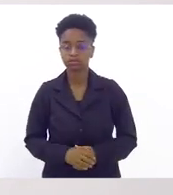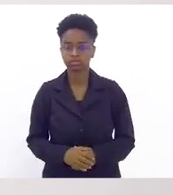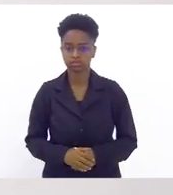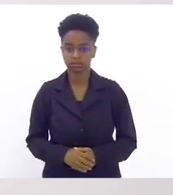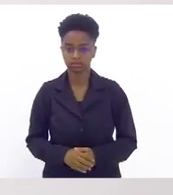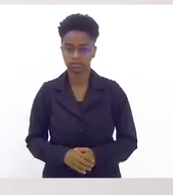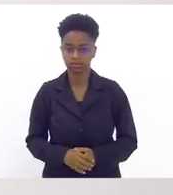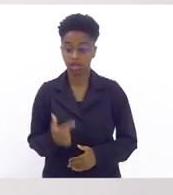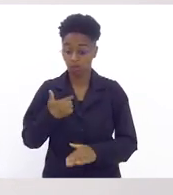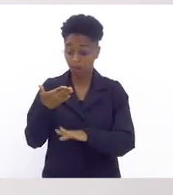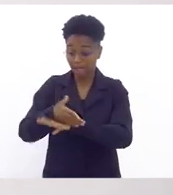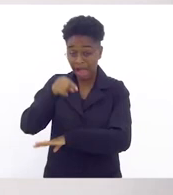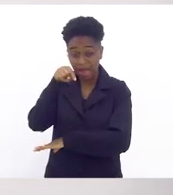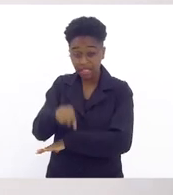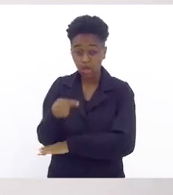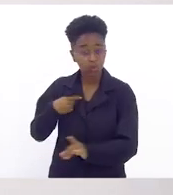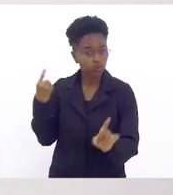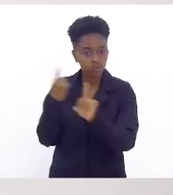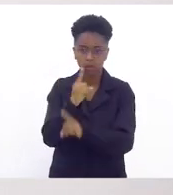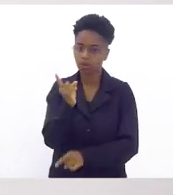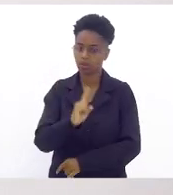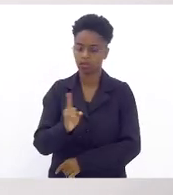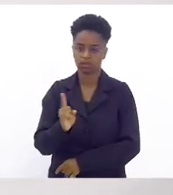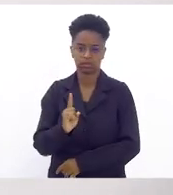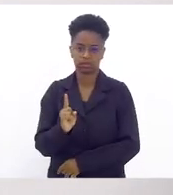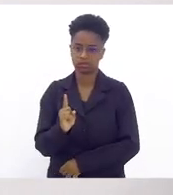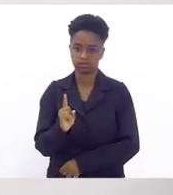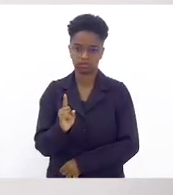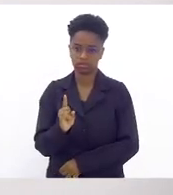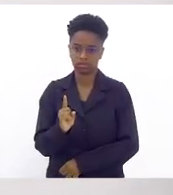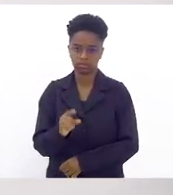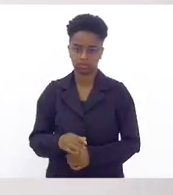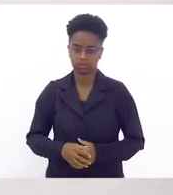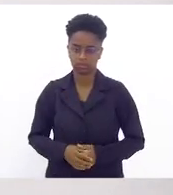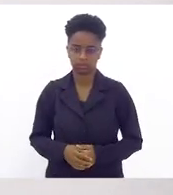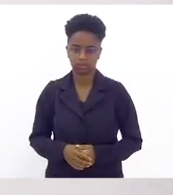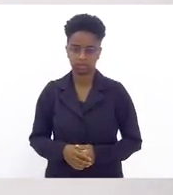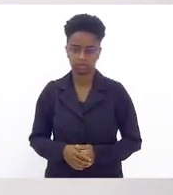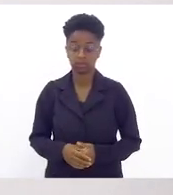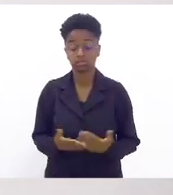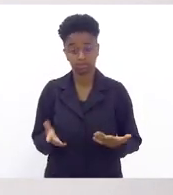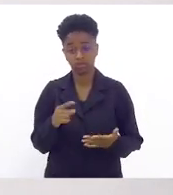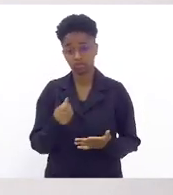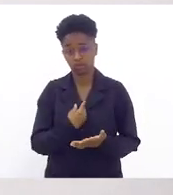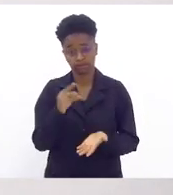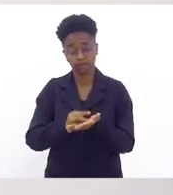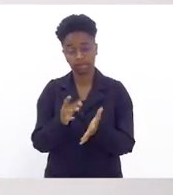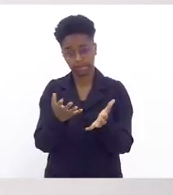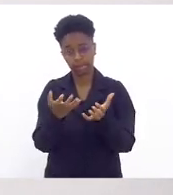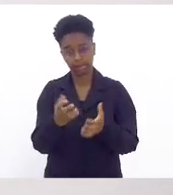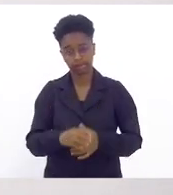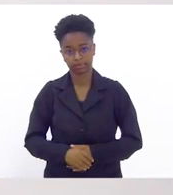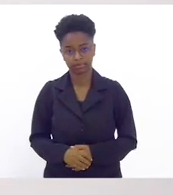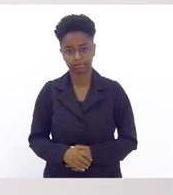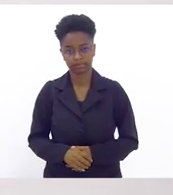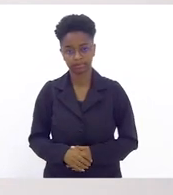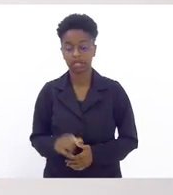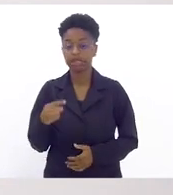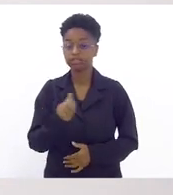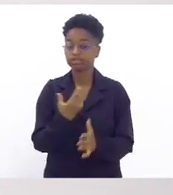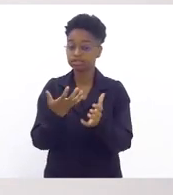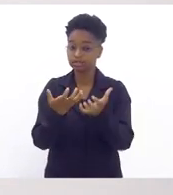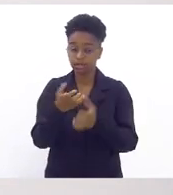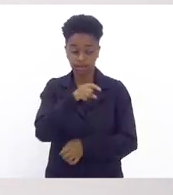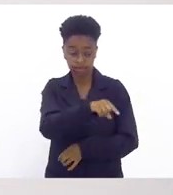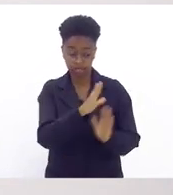eu entro aqui eu não acho isso é isso que a gente quer a gente quer que